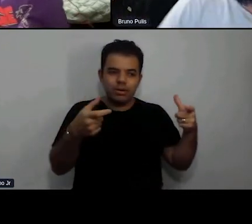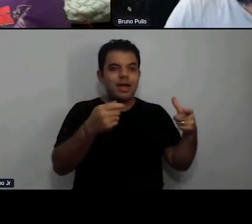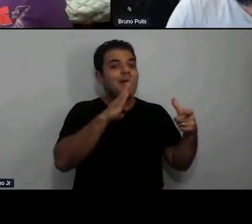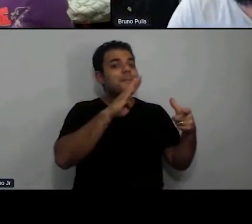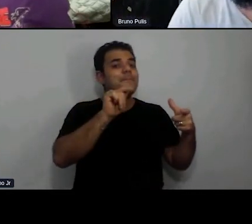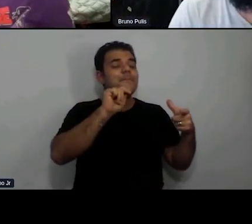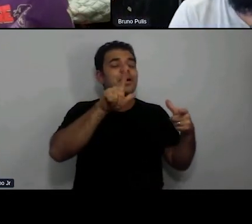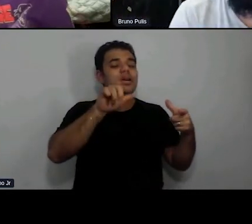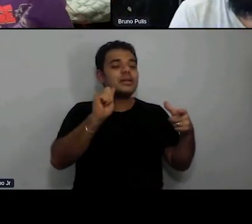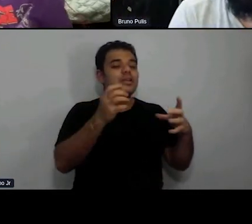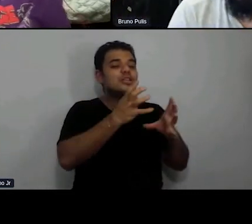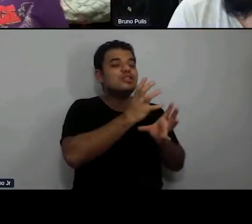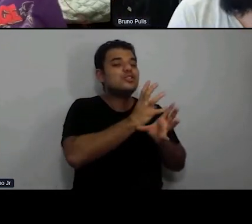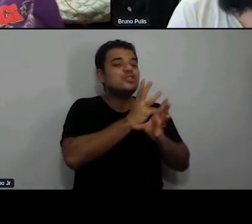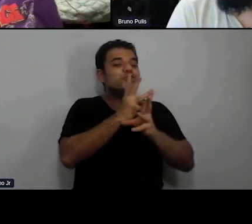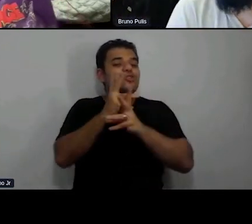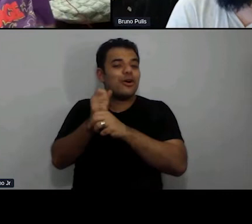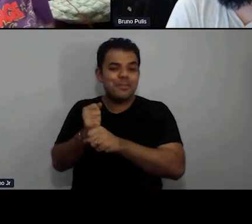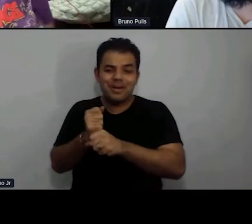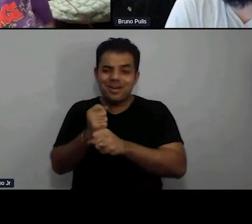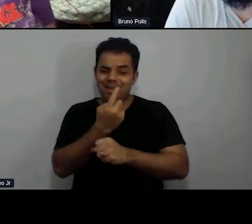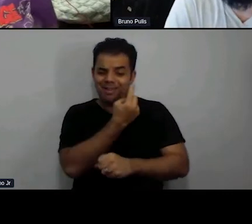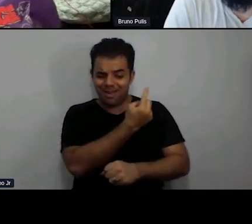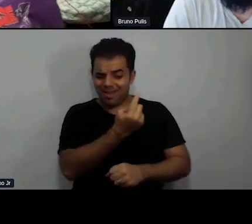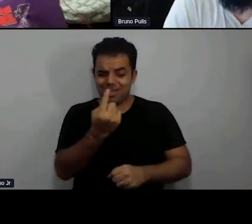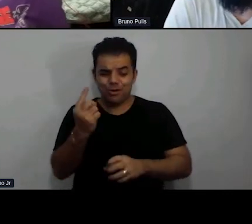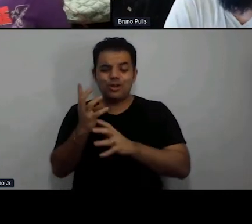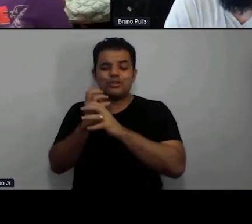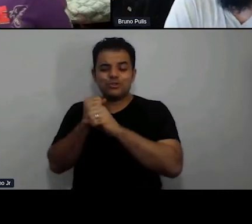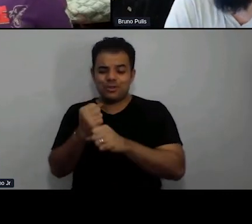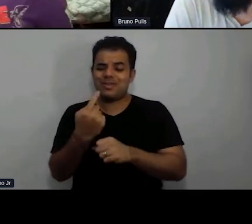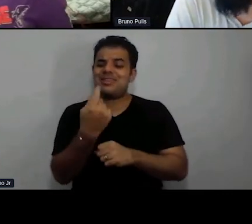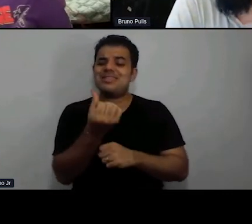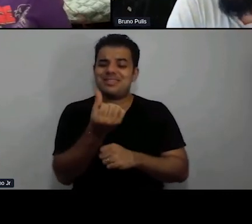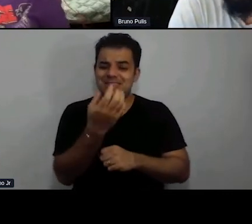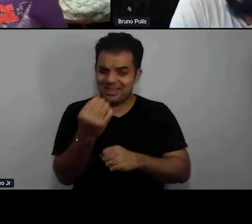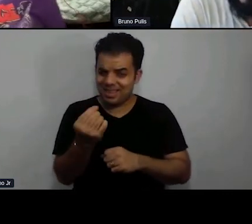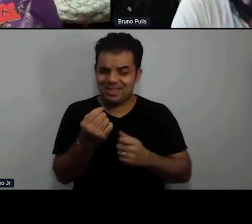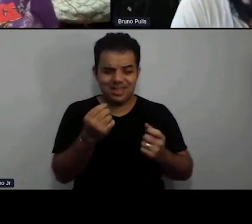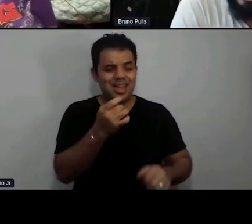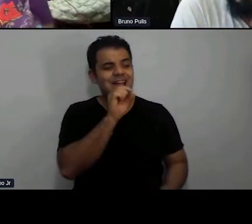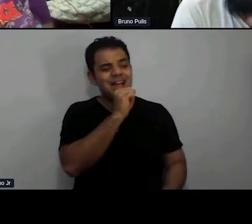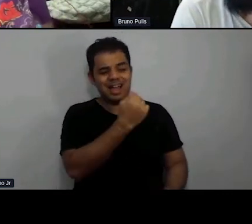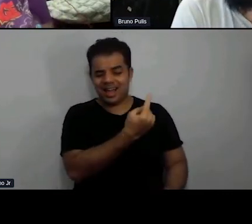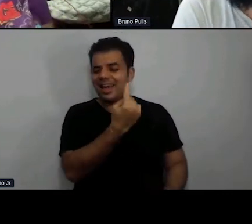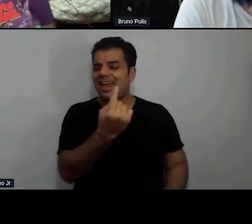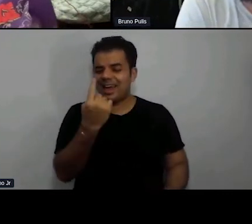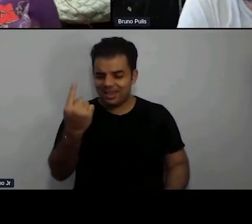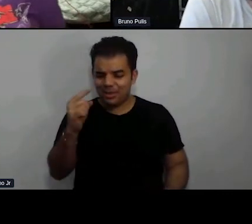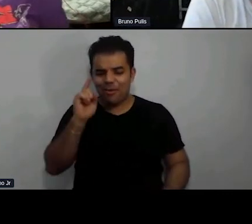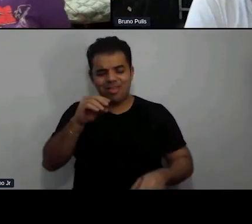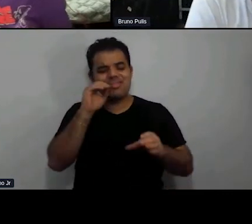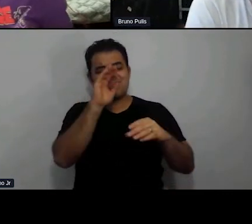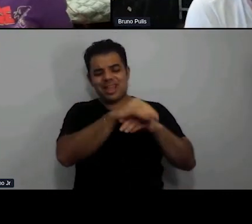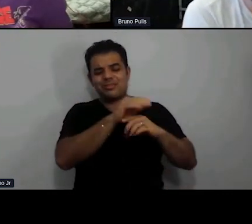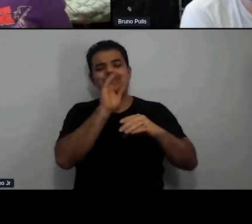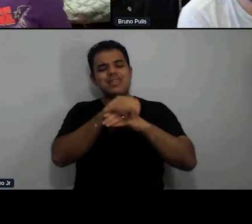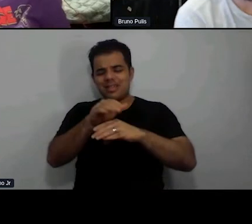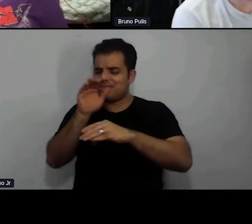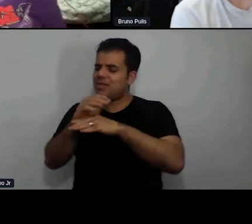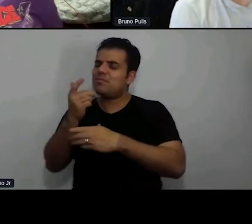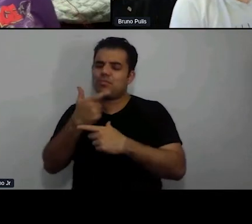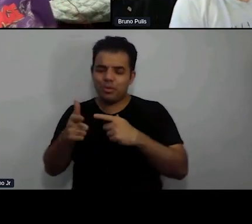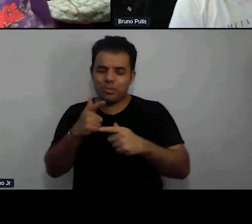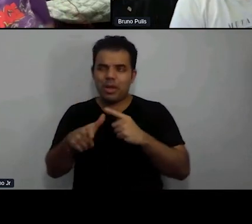neve. Sim. Né? E eu costumo muito fazer isso quando eu faço avaliação ou vou gravar algum vídeo para o meu canal do